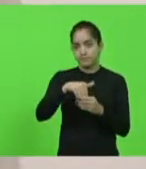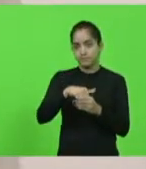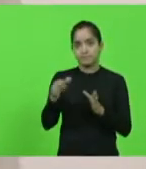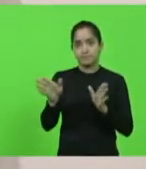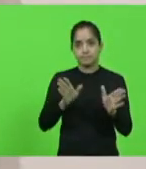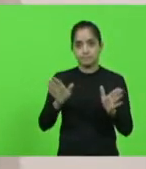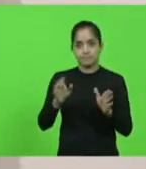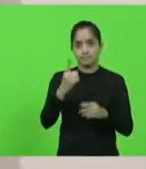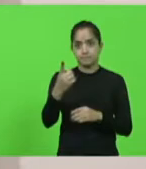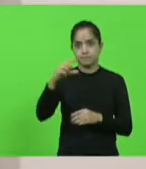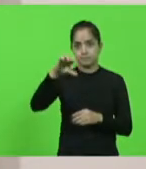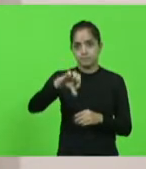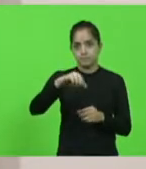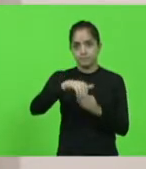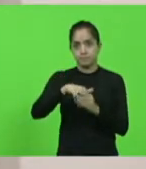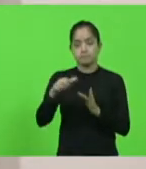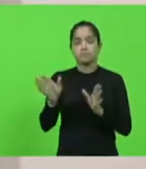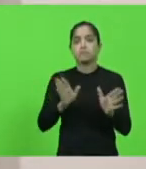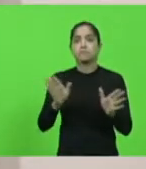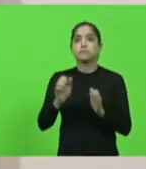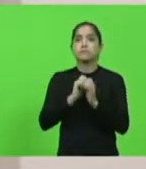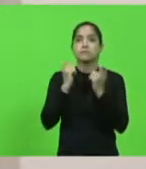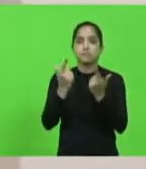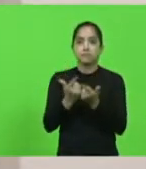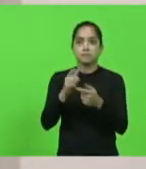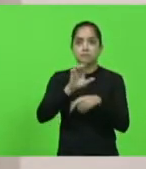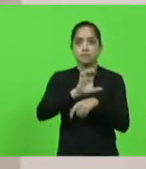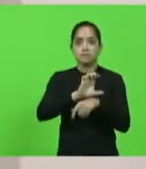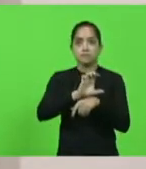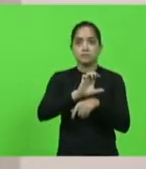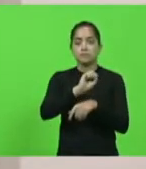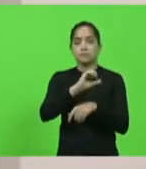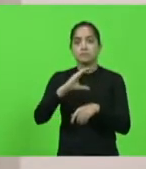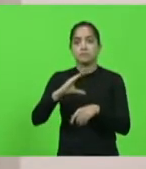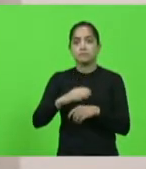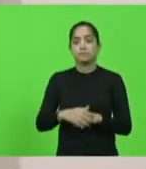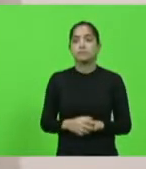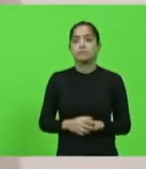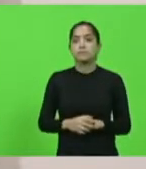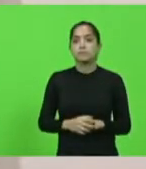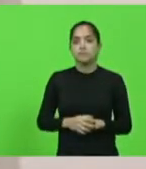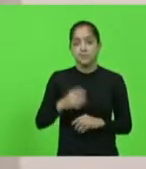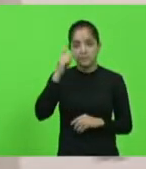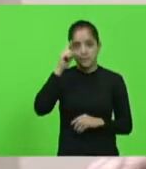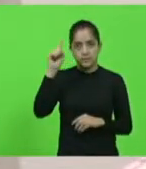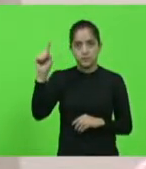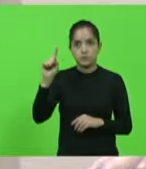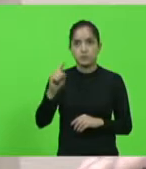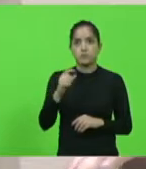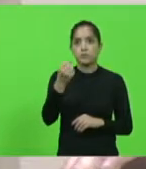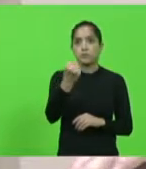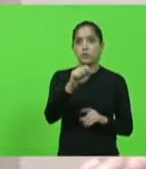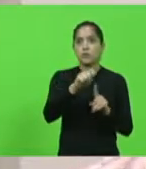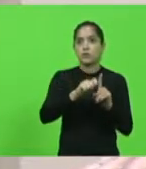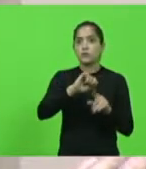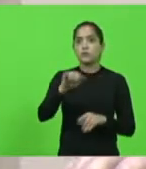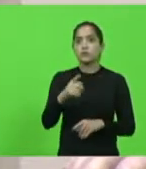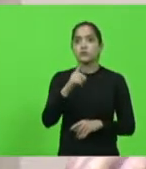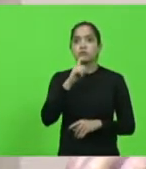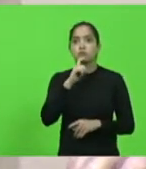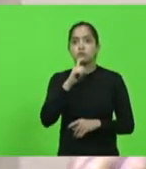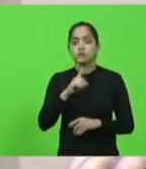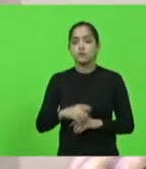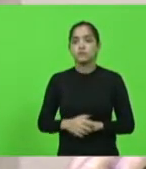legislativa da 19ª legislatura da Assembleia Legislativa do Estado de Santa Catarina, realizada em 8 de julho de